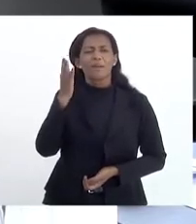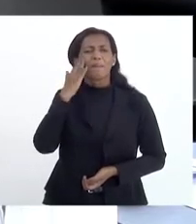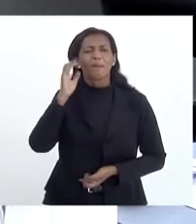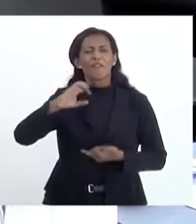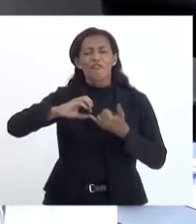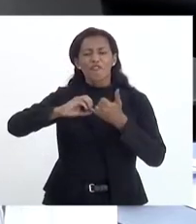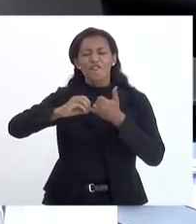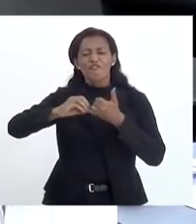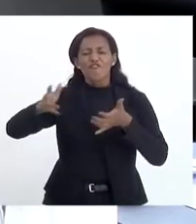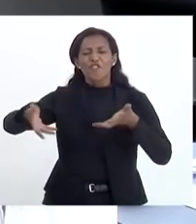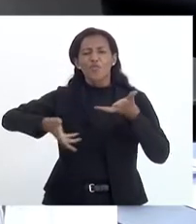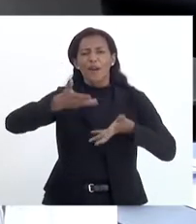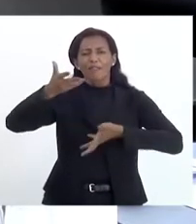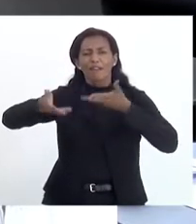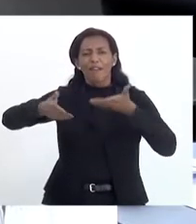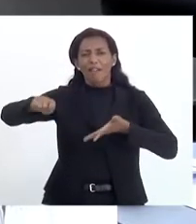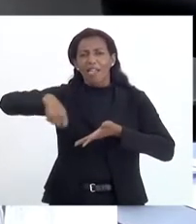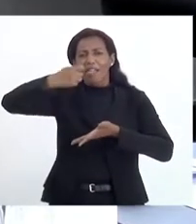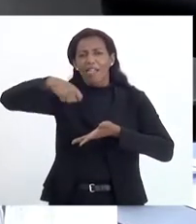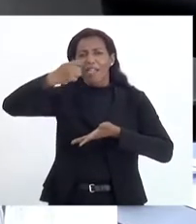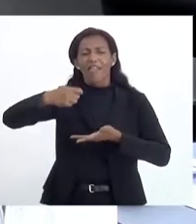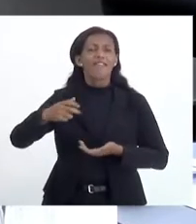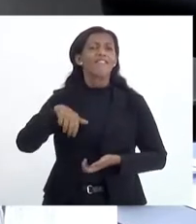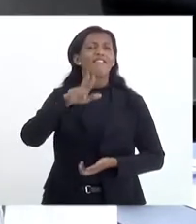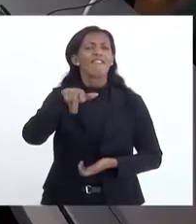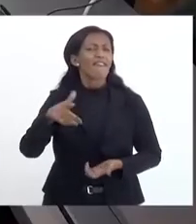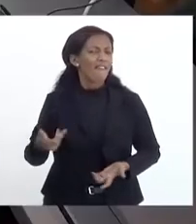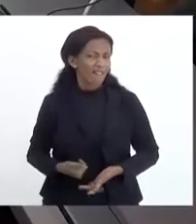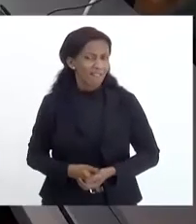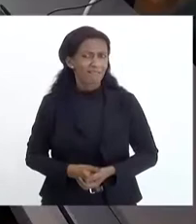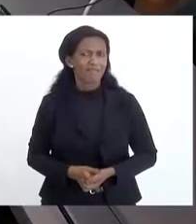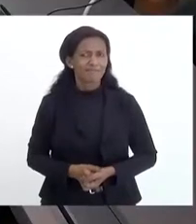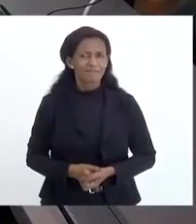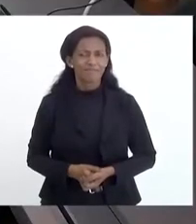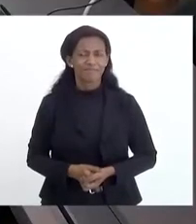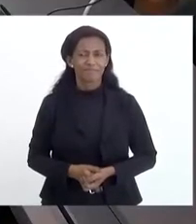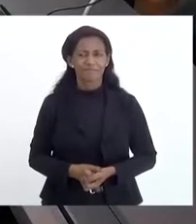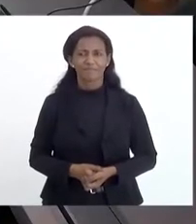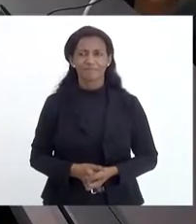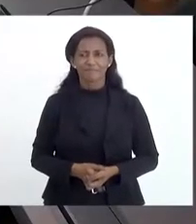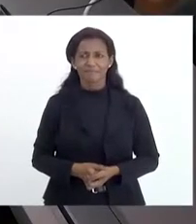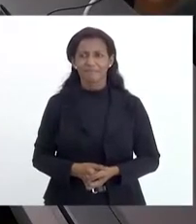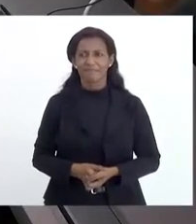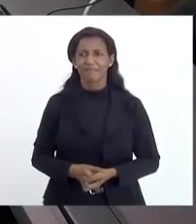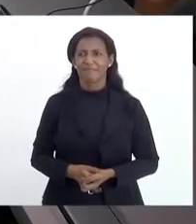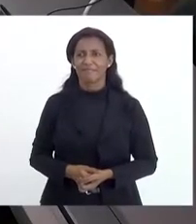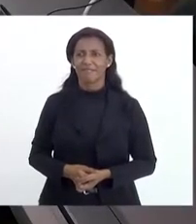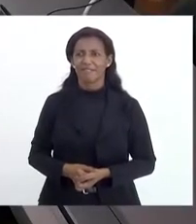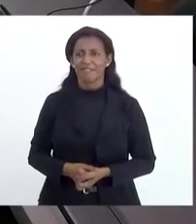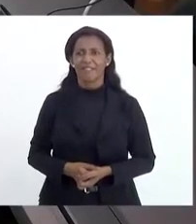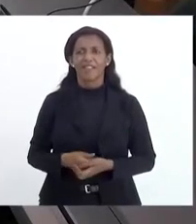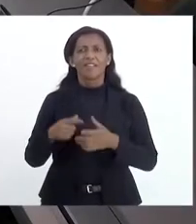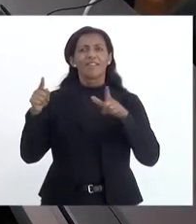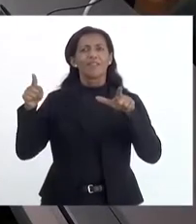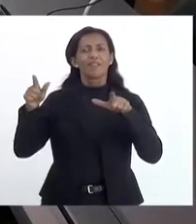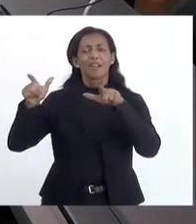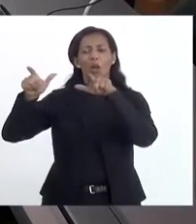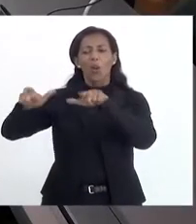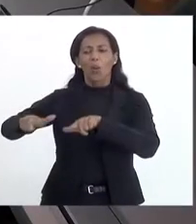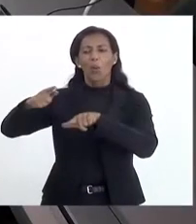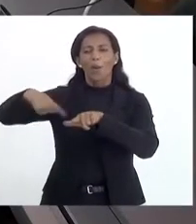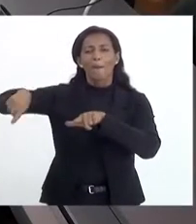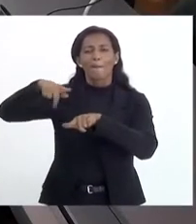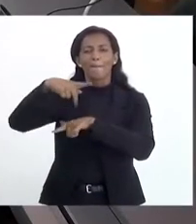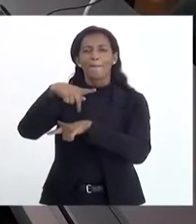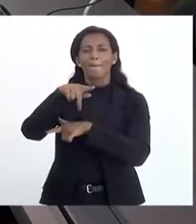quem é. Beth Lira. É famosa aqui. Famosa, deve ser, ué. É na Piedade. É. Ela sabe tudo.